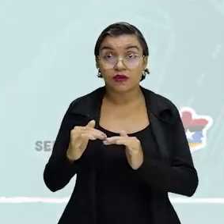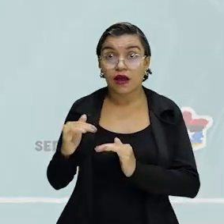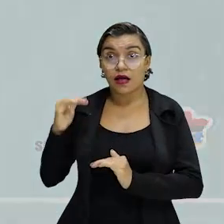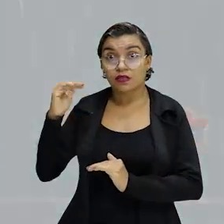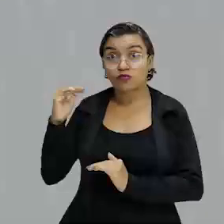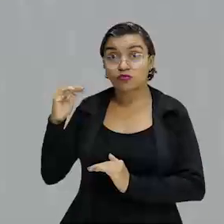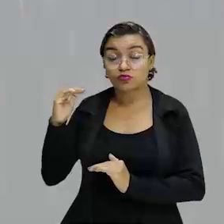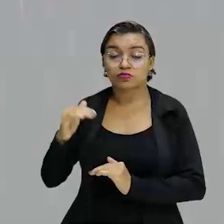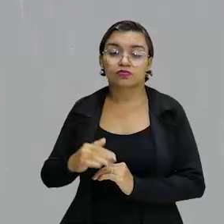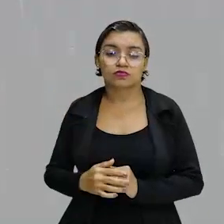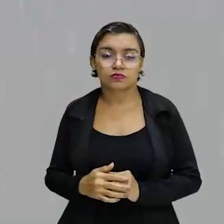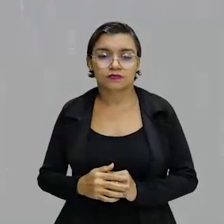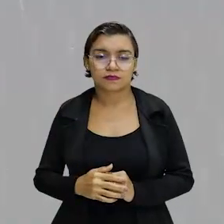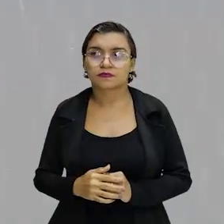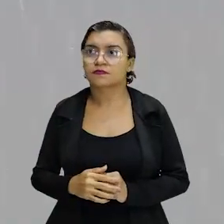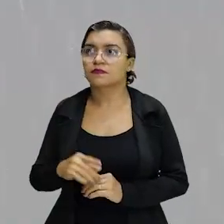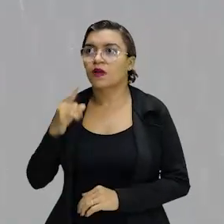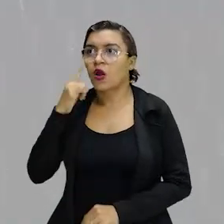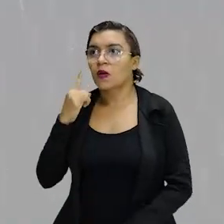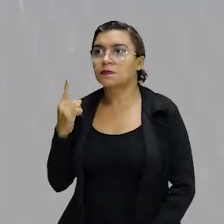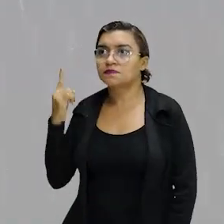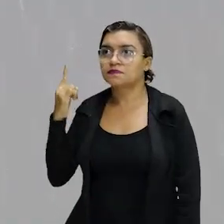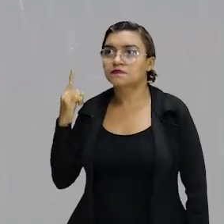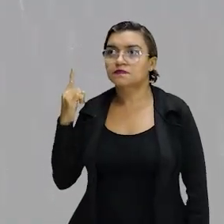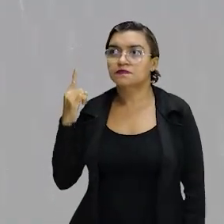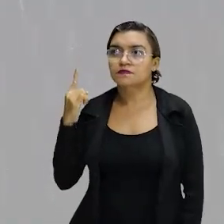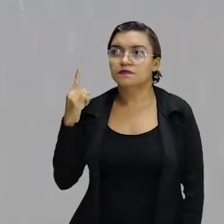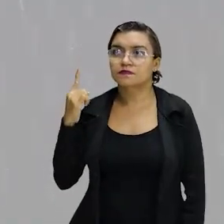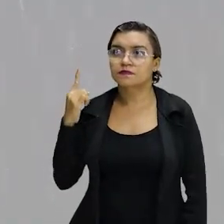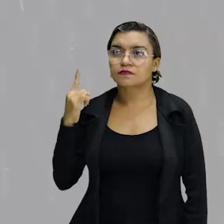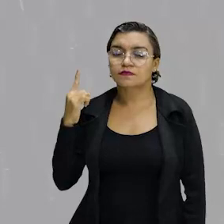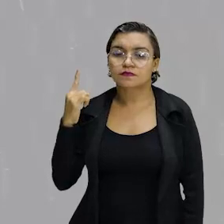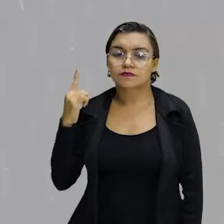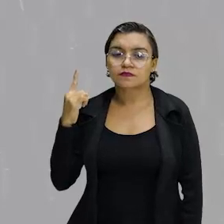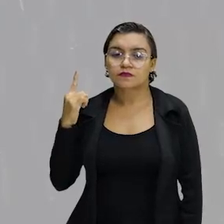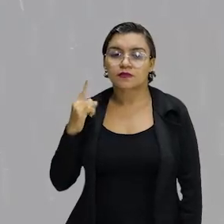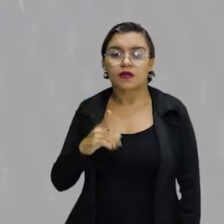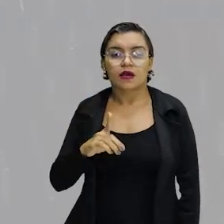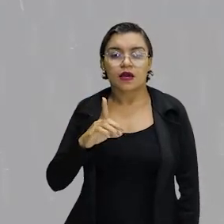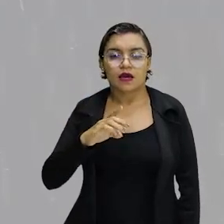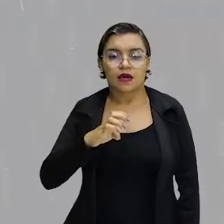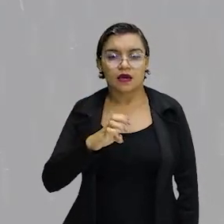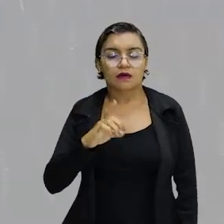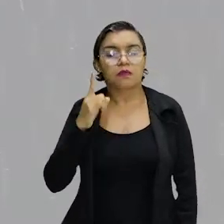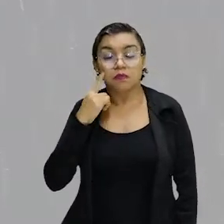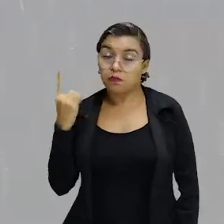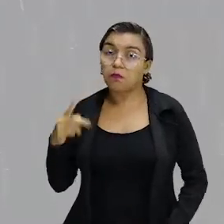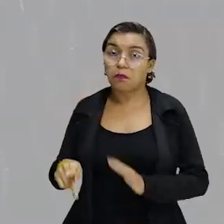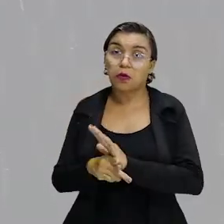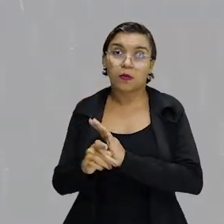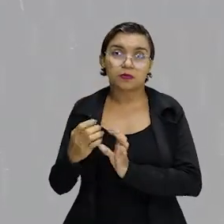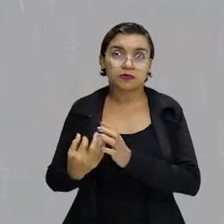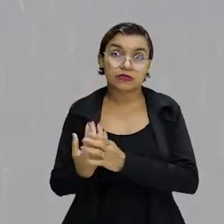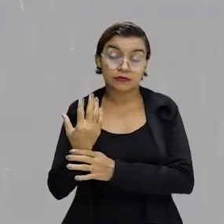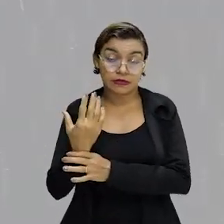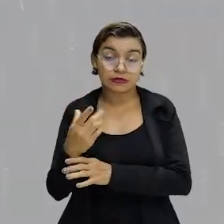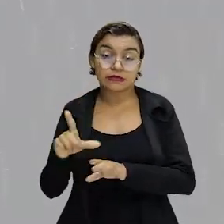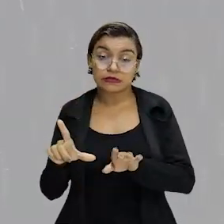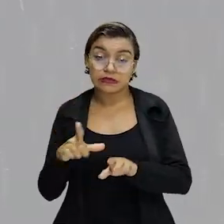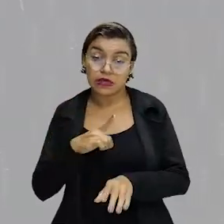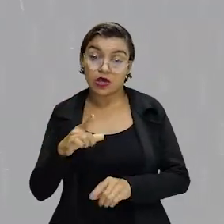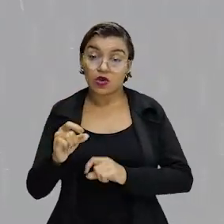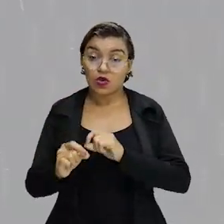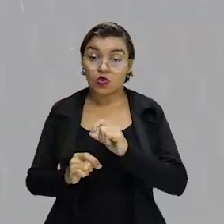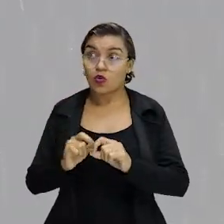adultos. Esse aqui, que é diploide, chamado de esporófito, no caso das plantas, né? E eu vou